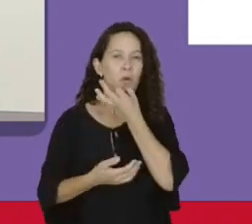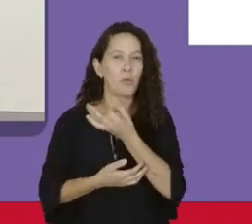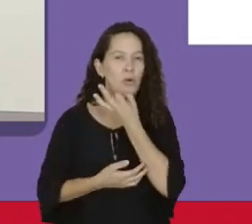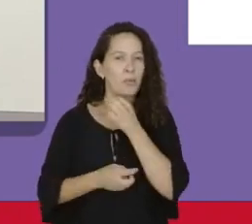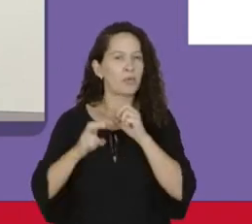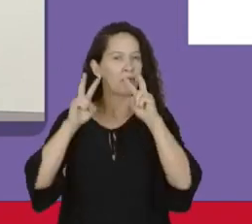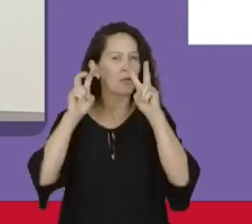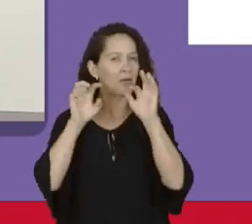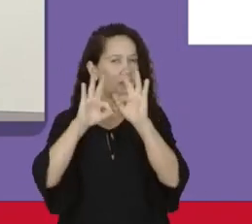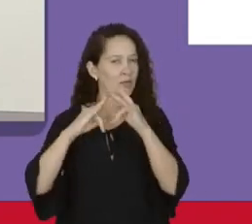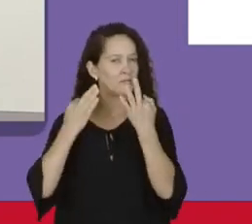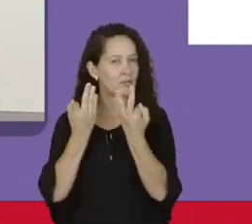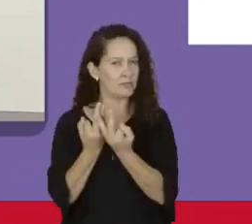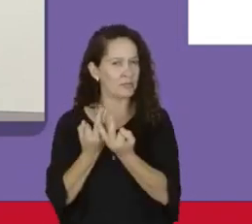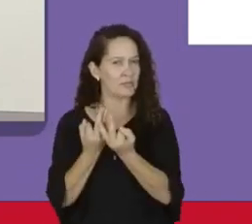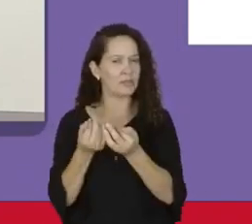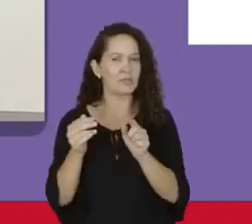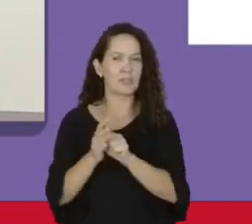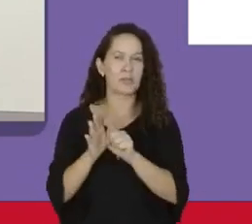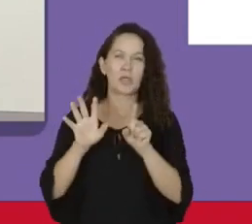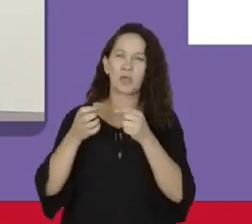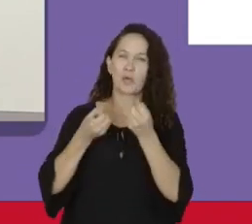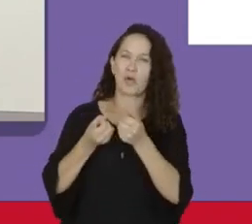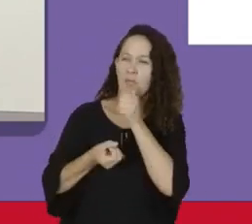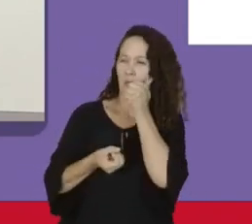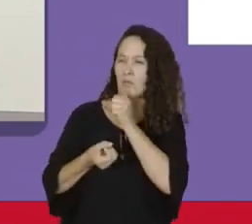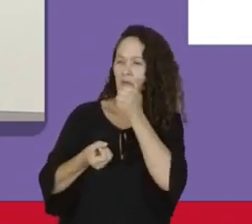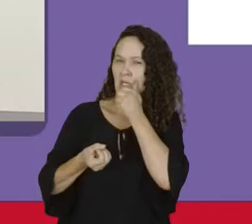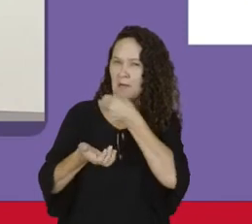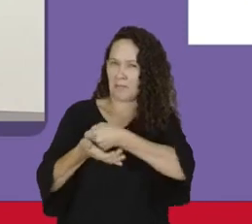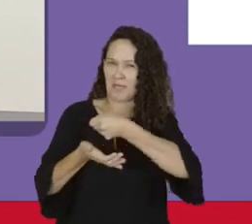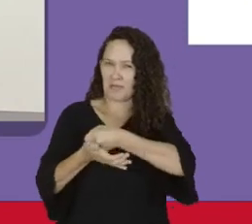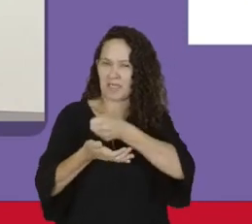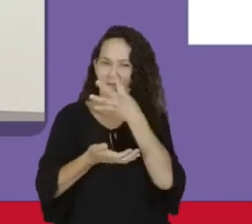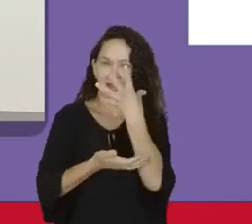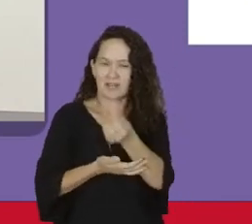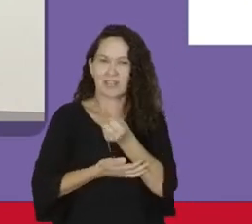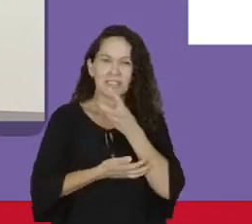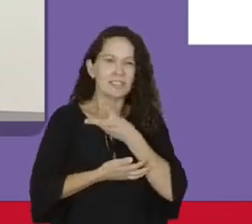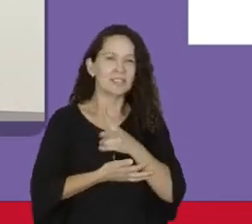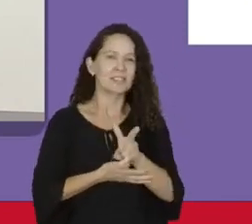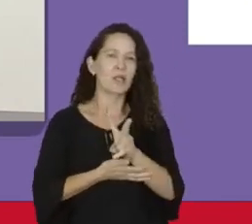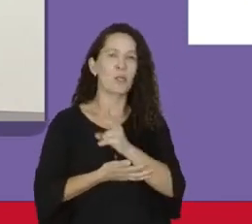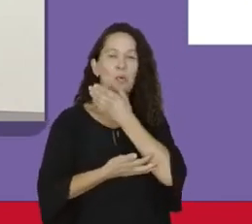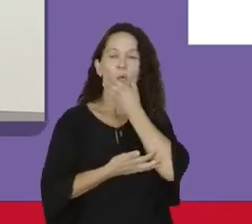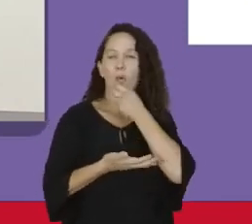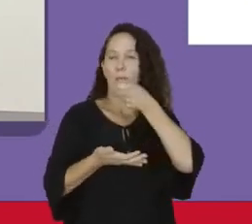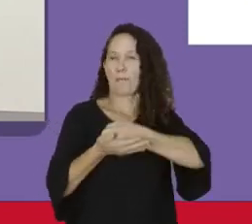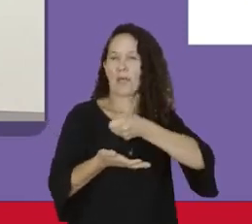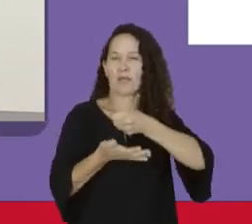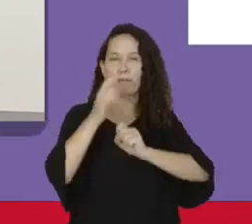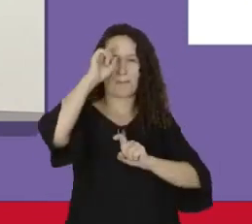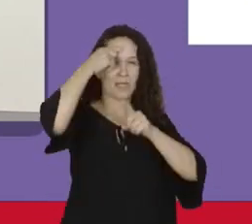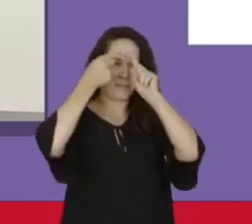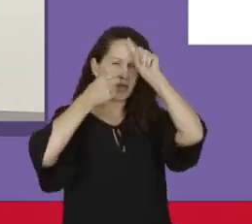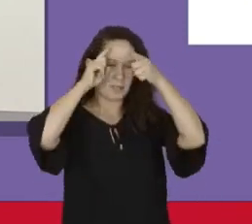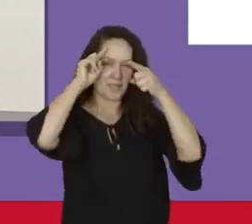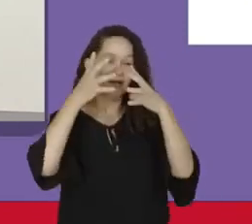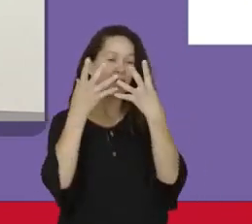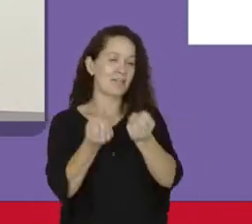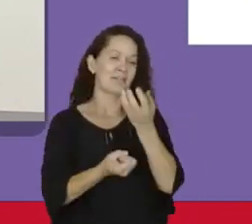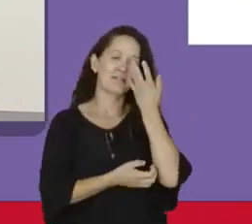este discurso sobre a família, sobre a dominação da mulher, sobre o patriarcado e sobre a submissão